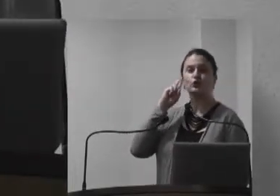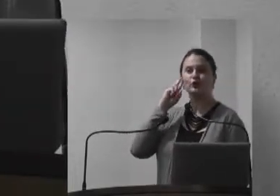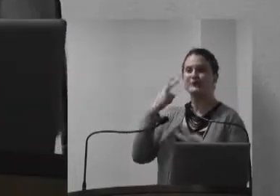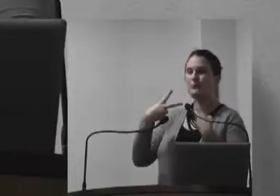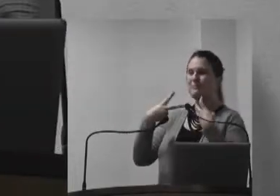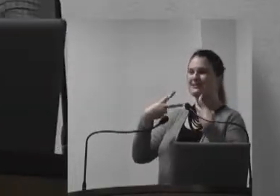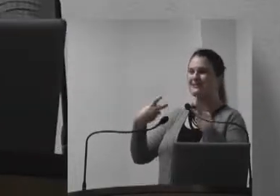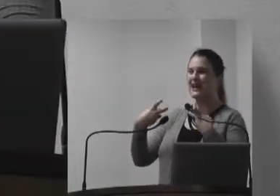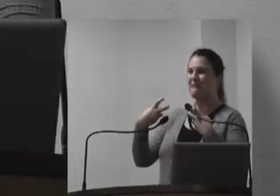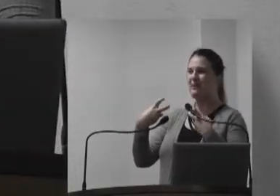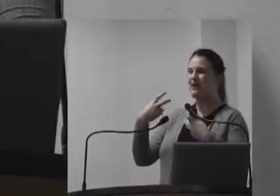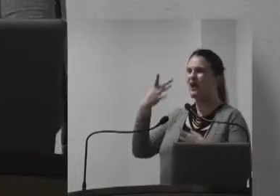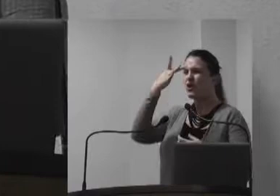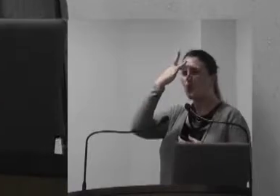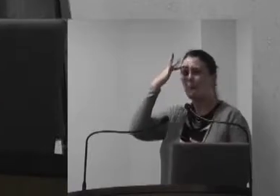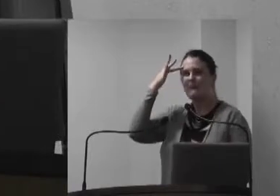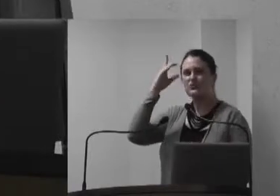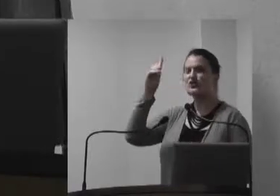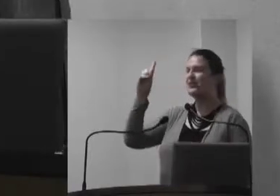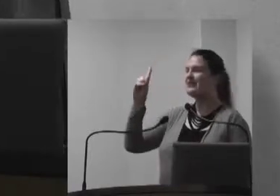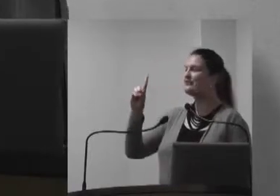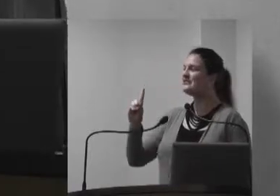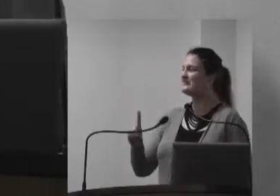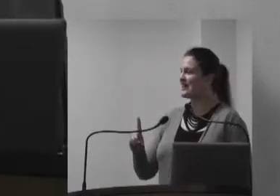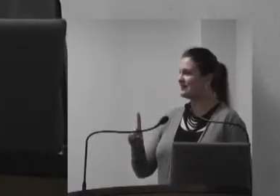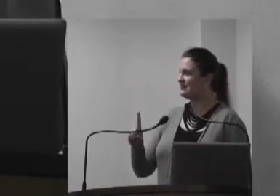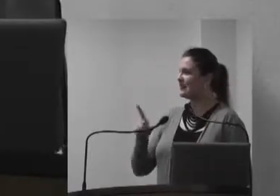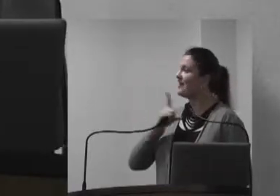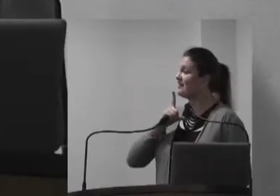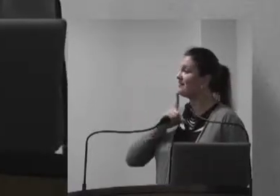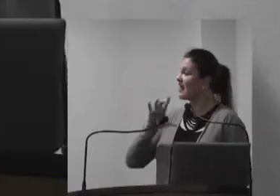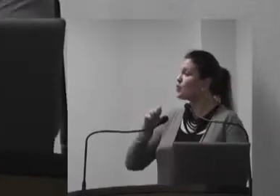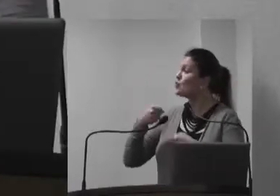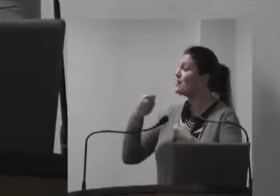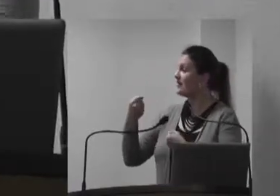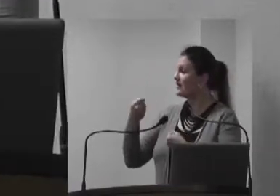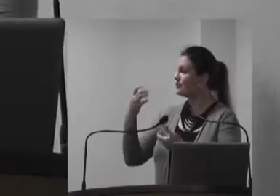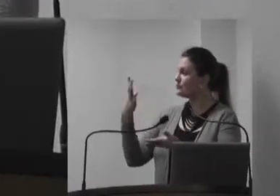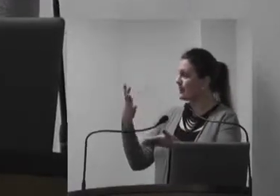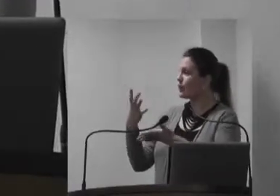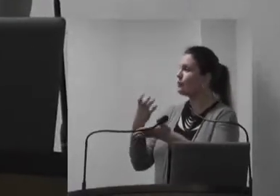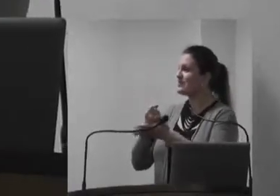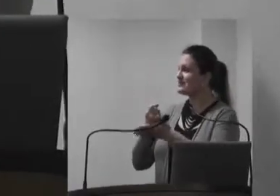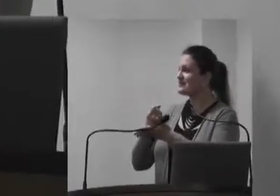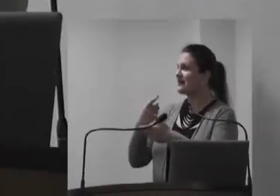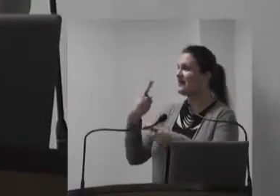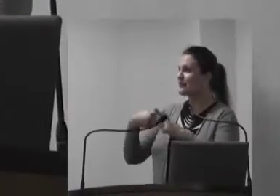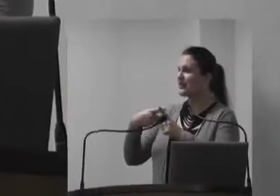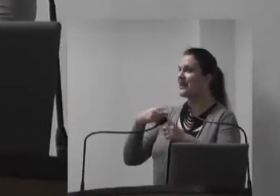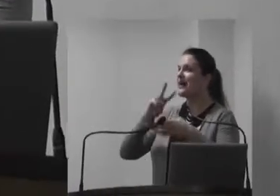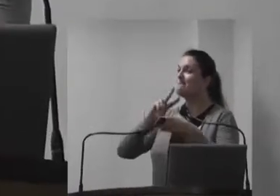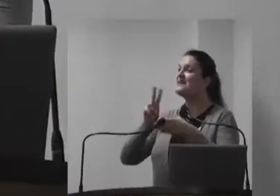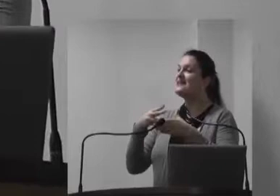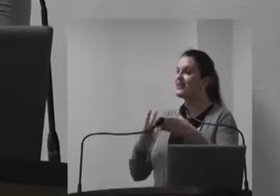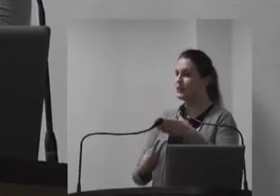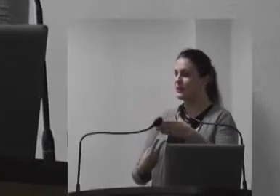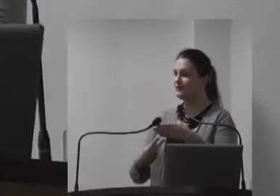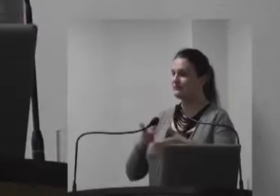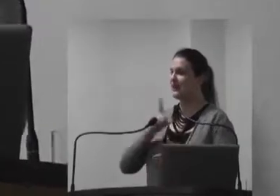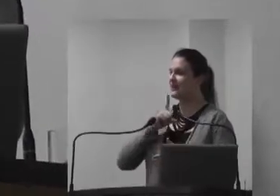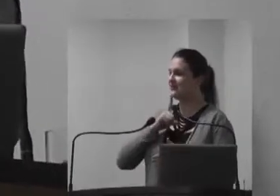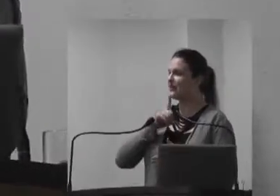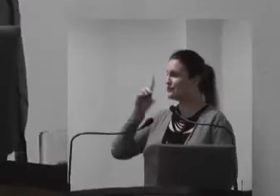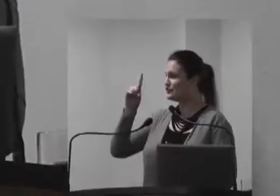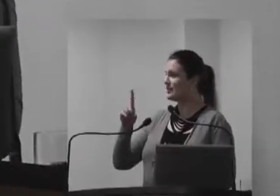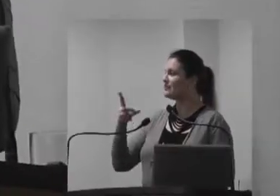o surdo não percebe como uma pessoa deficiente. Ele tem um ganho, uma conquista, porque ele é